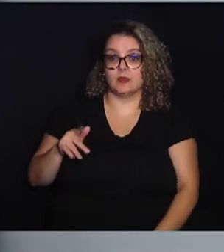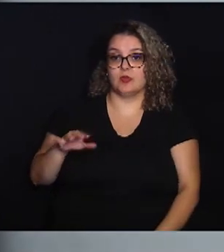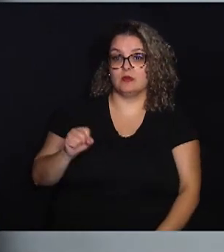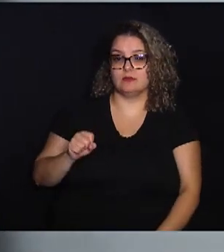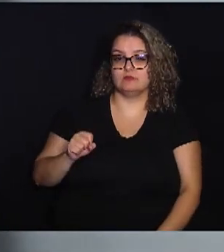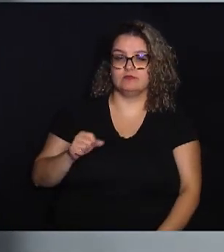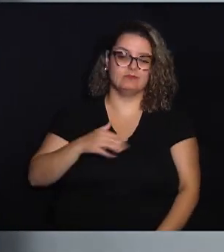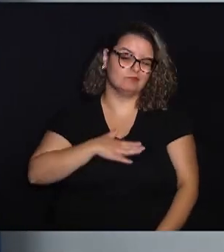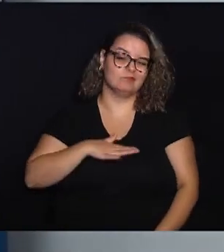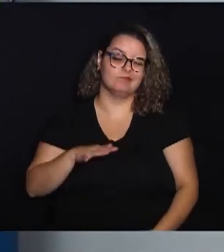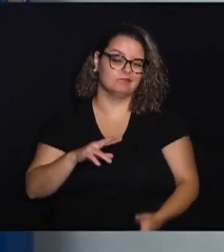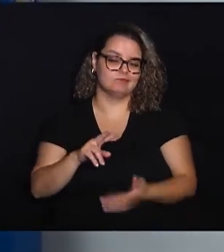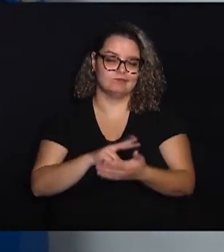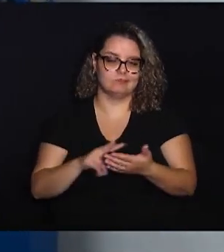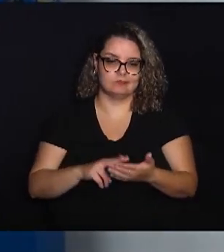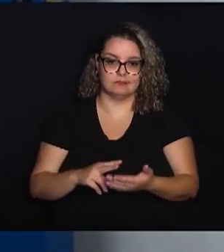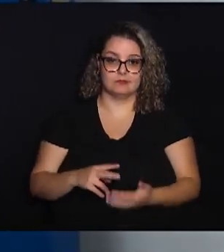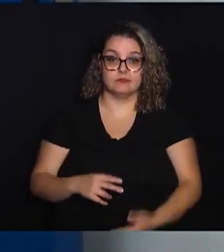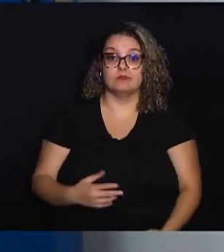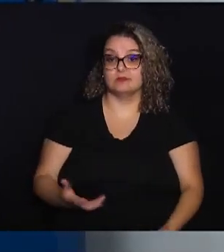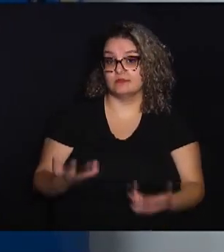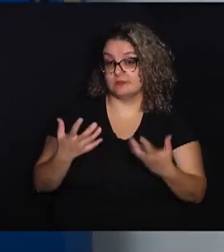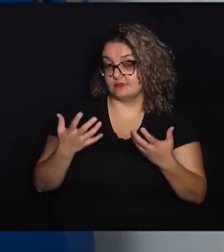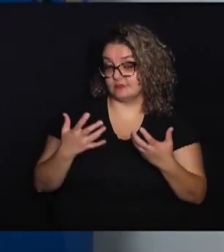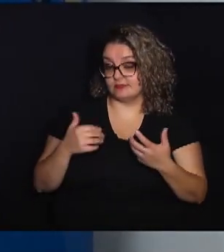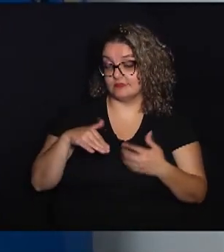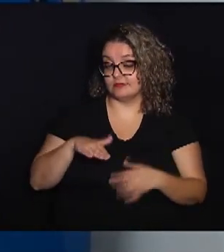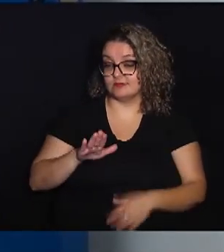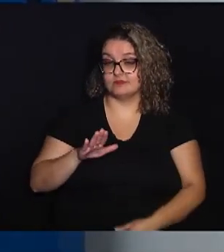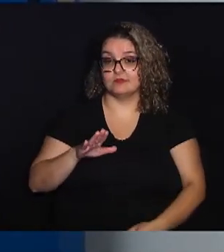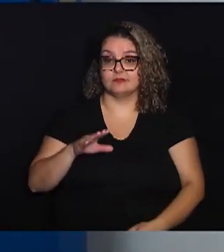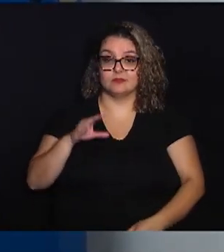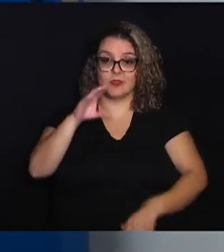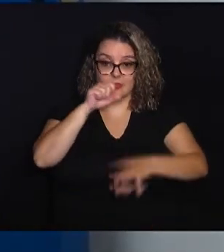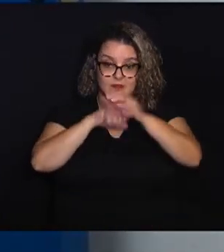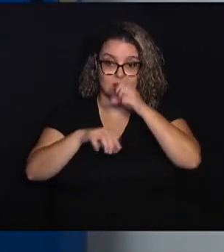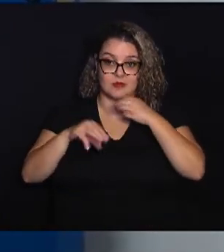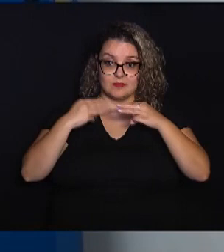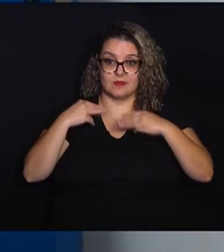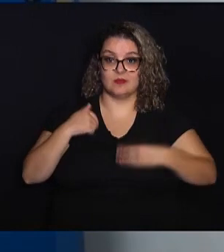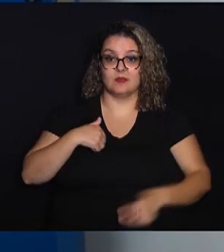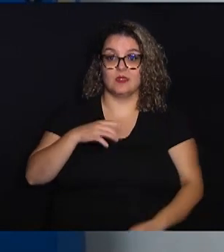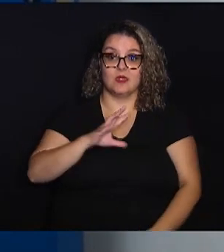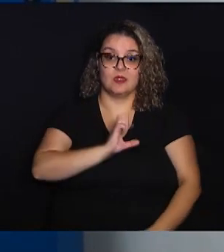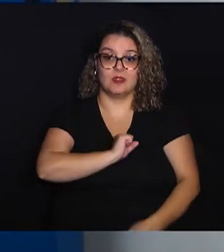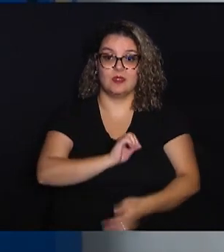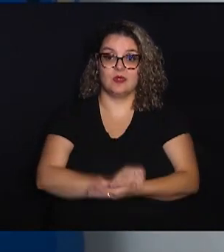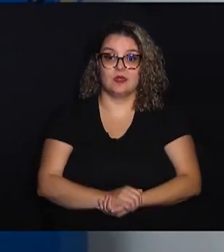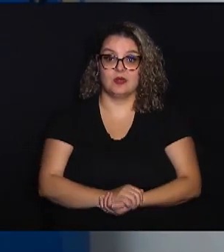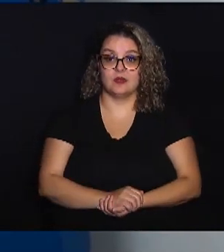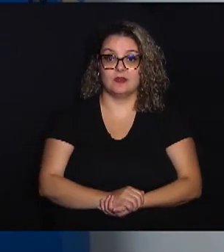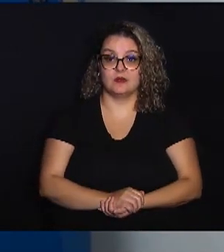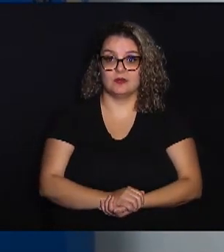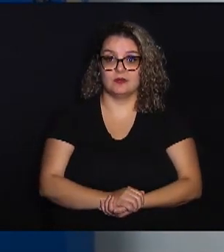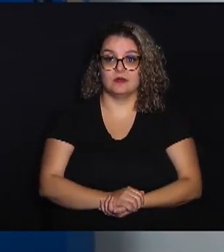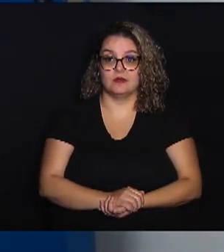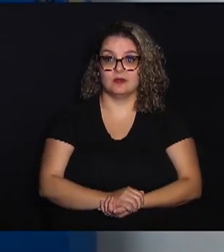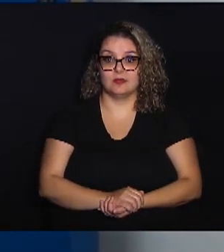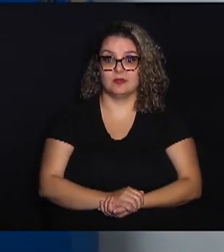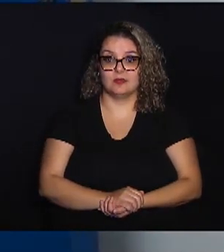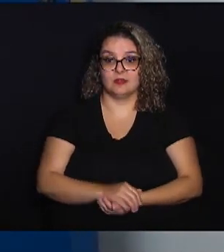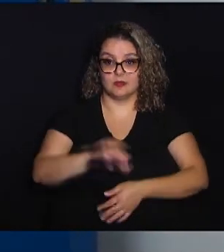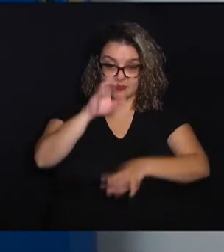de ler e prefere investir o tempo no aprendizado musical. Eu gosto de tocar, eu tô aprendendo